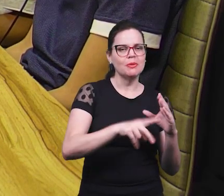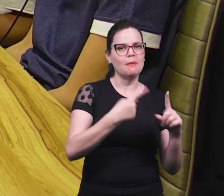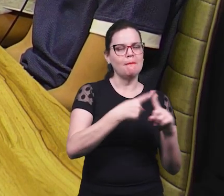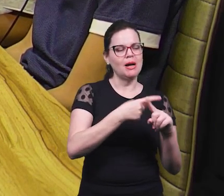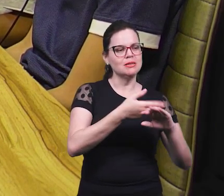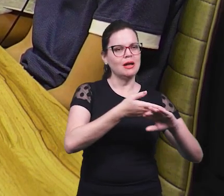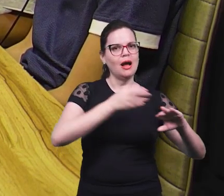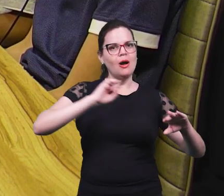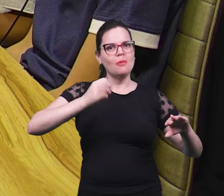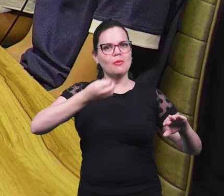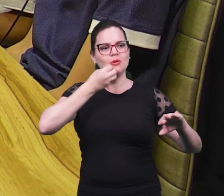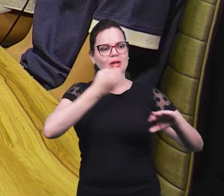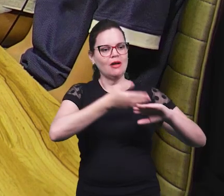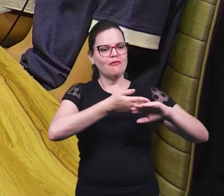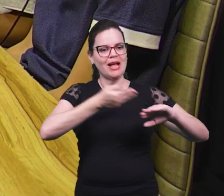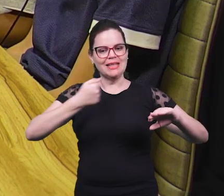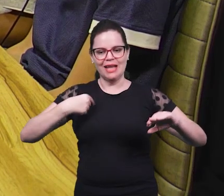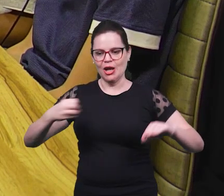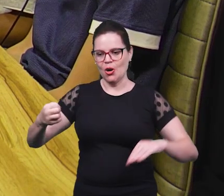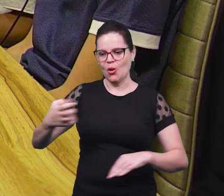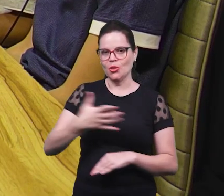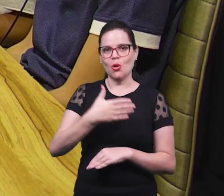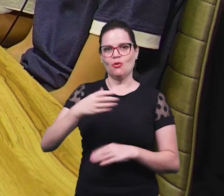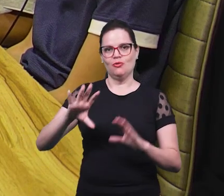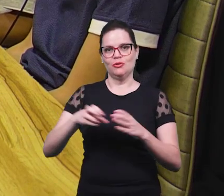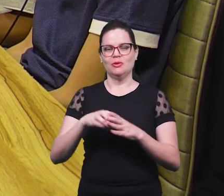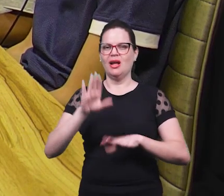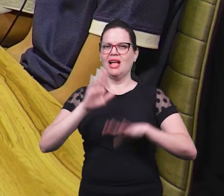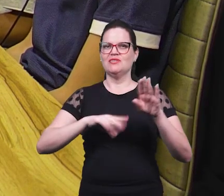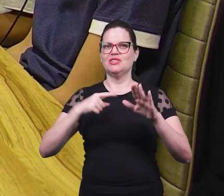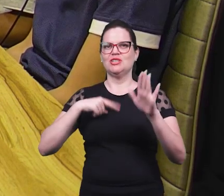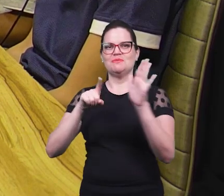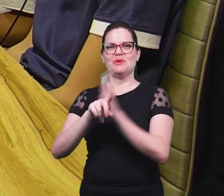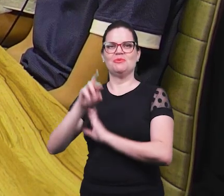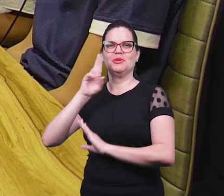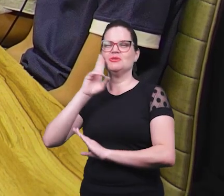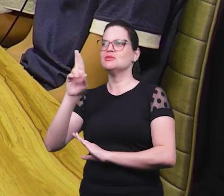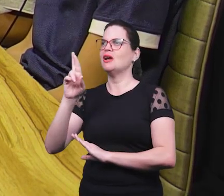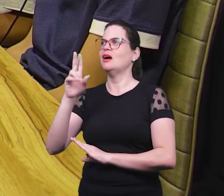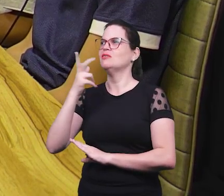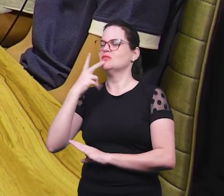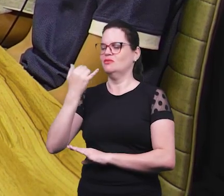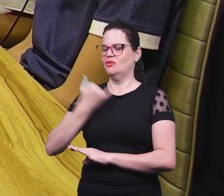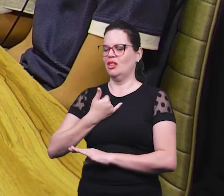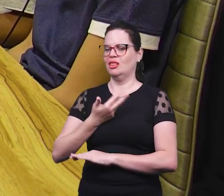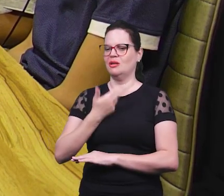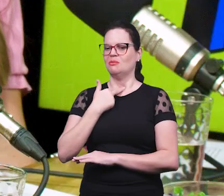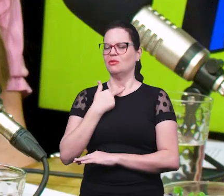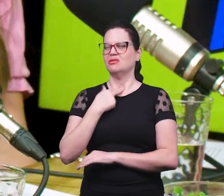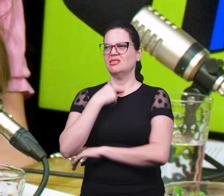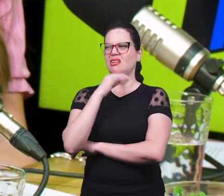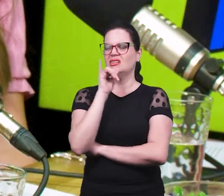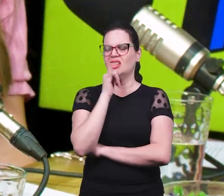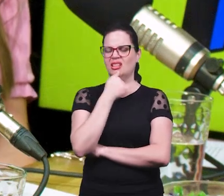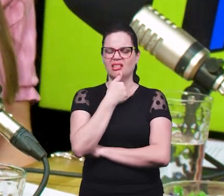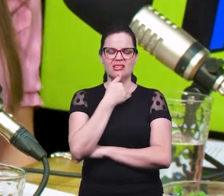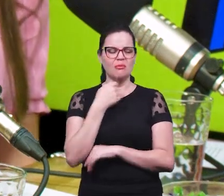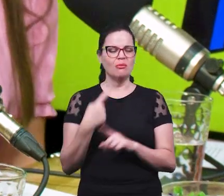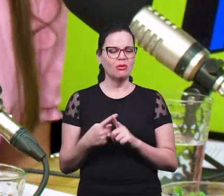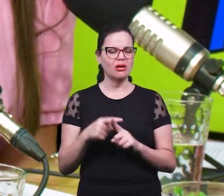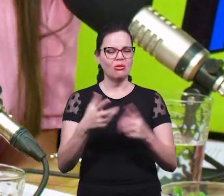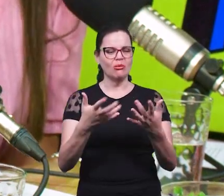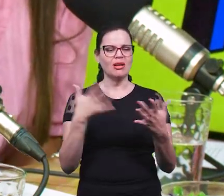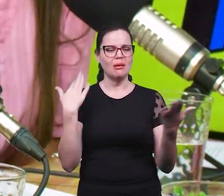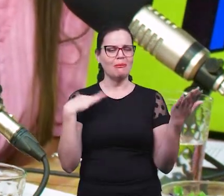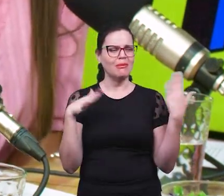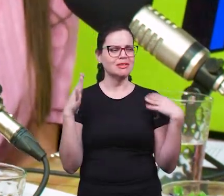oportunidade e você pegou. Às vezes, quando a gente consulta, fica triste, não é? Quando o Senhor nega, né? Ai, Senhor, por que o Senhor negou, né? Por